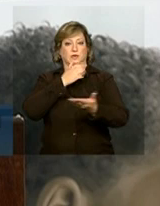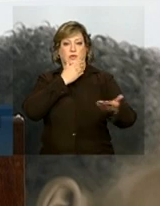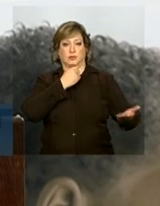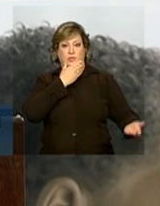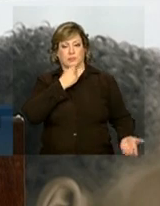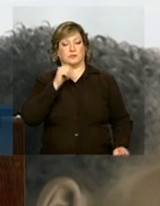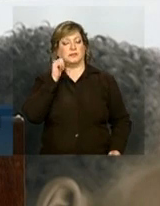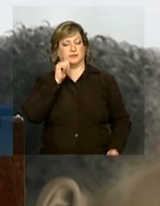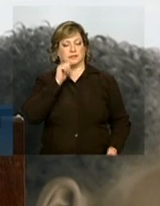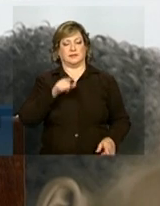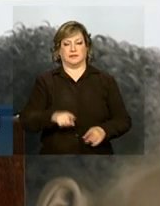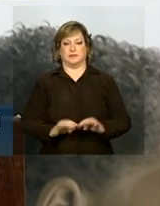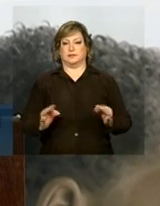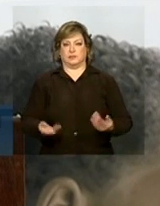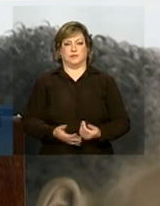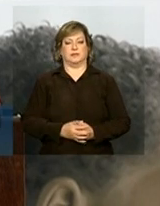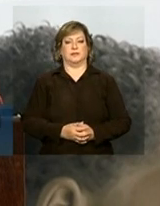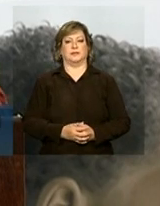as jornalistas,